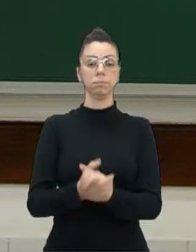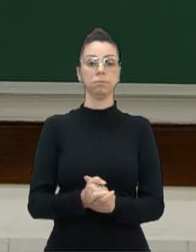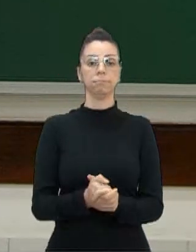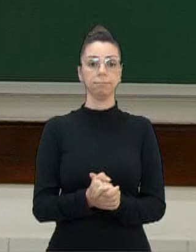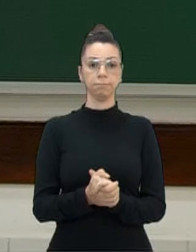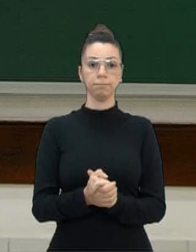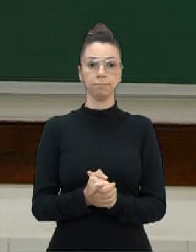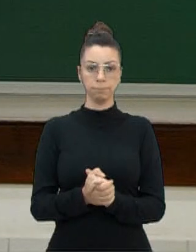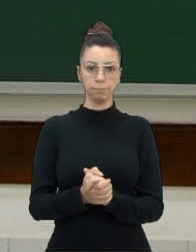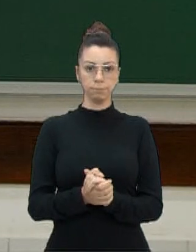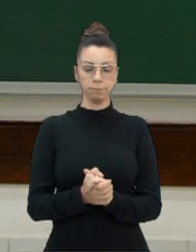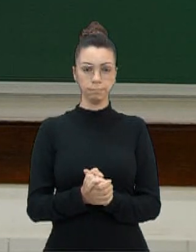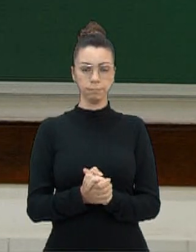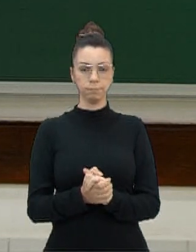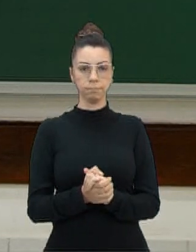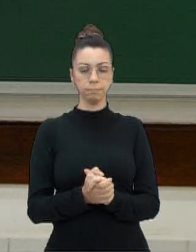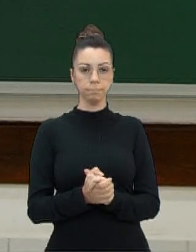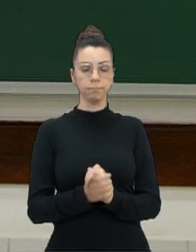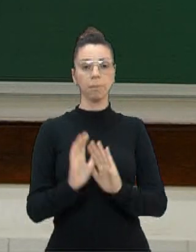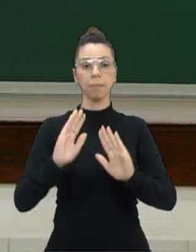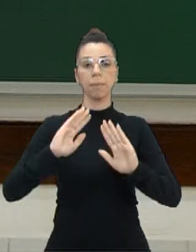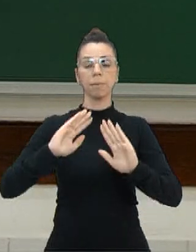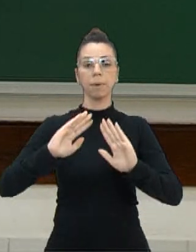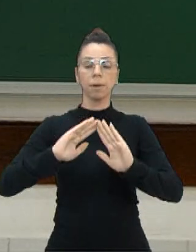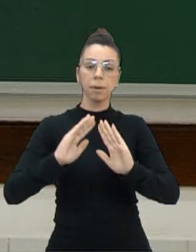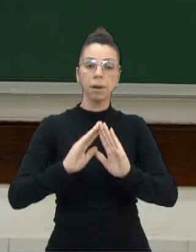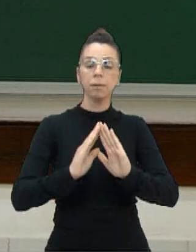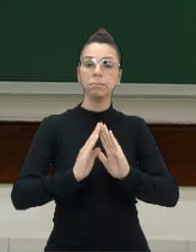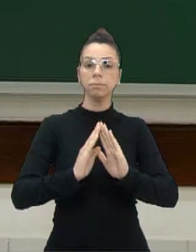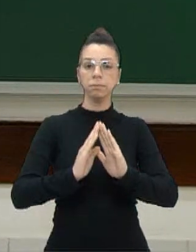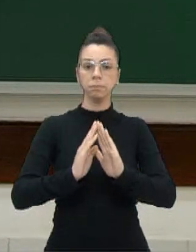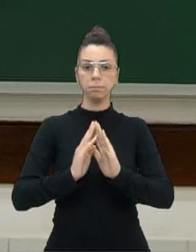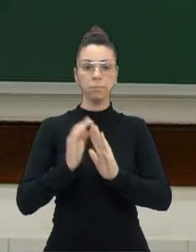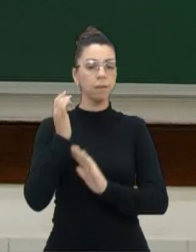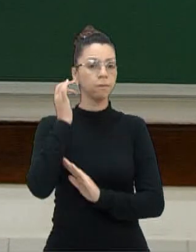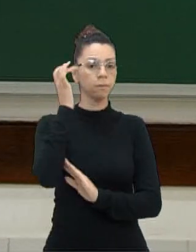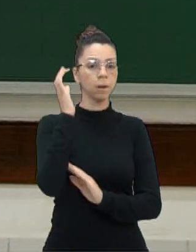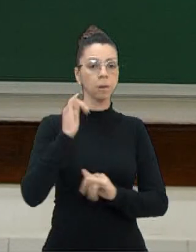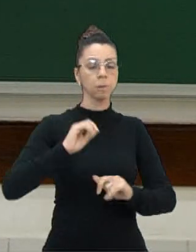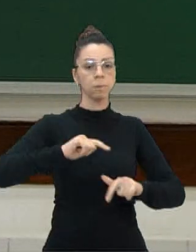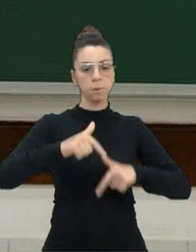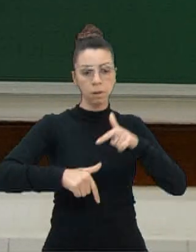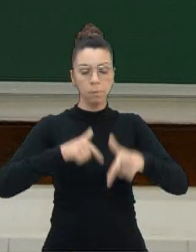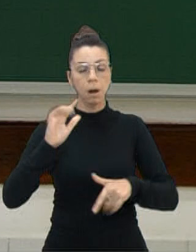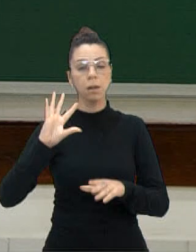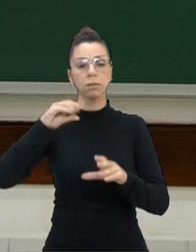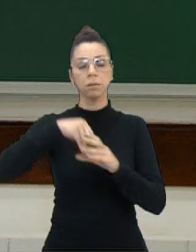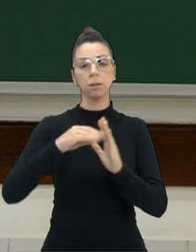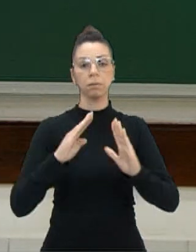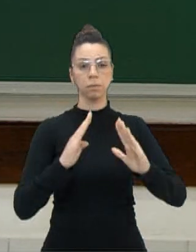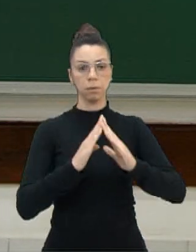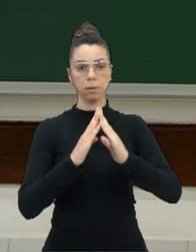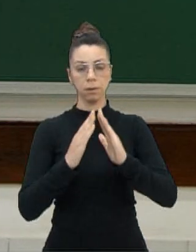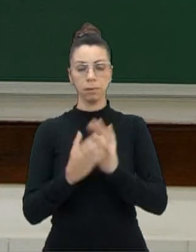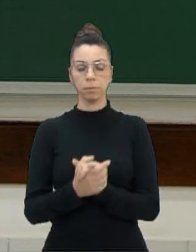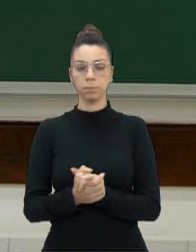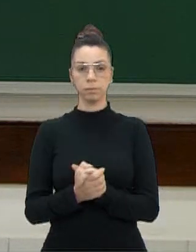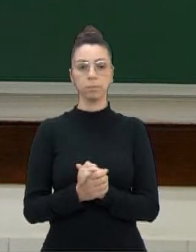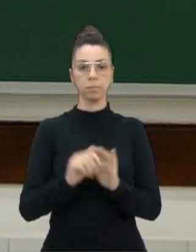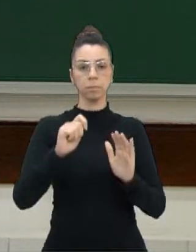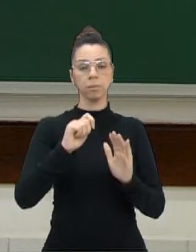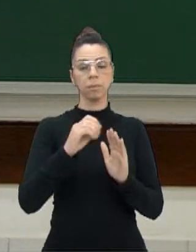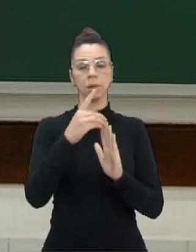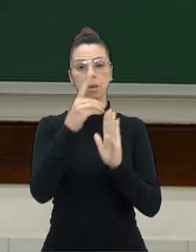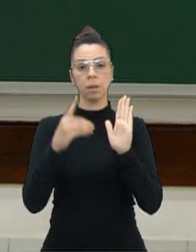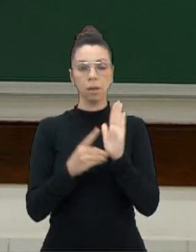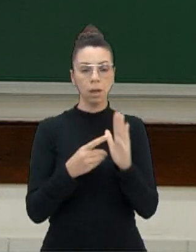os eletrônicos para as casas, ¿sí? Para facilitar o trabalho. Própria dessa década, de los 60. Por